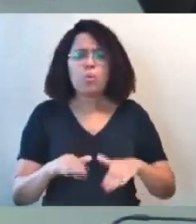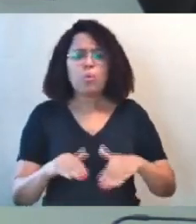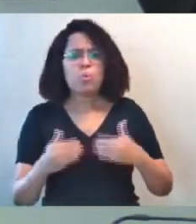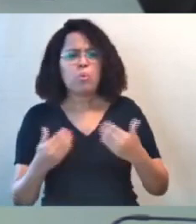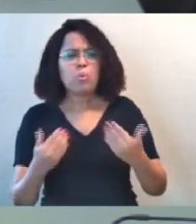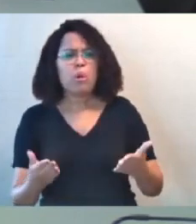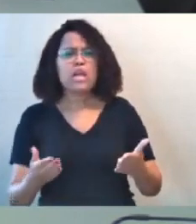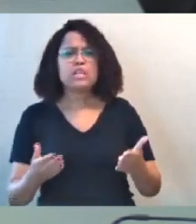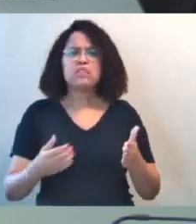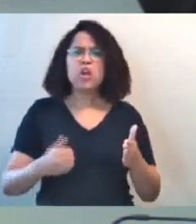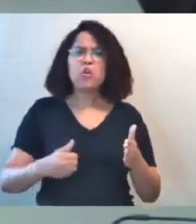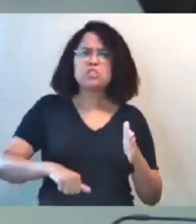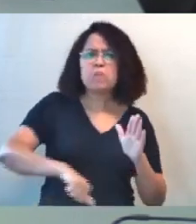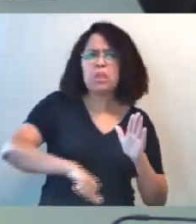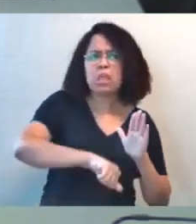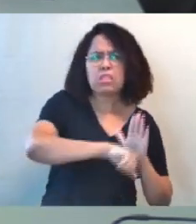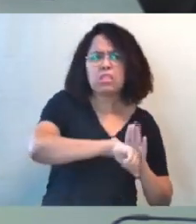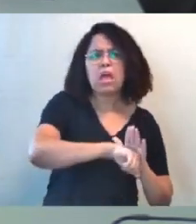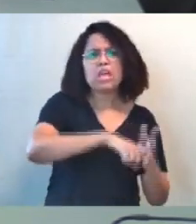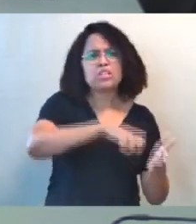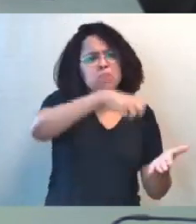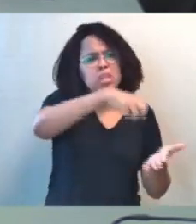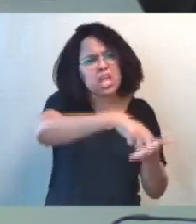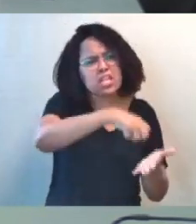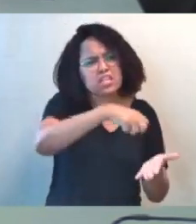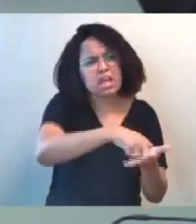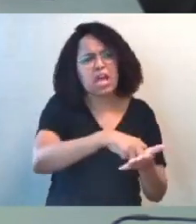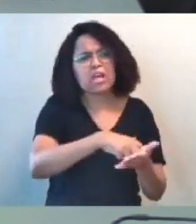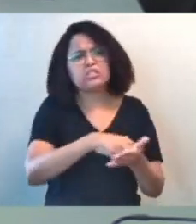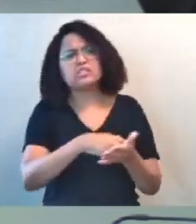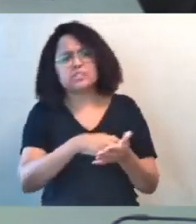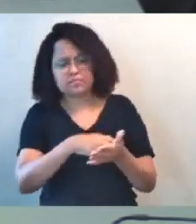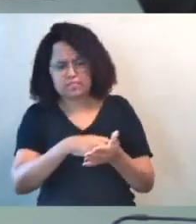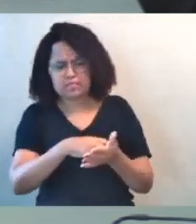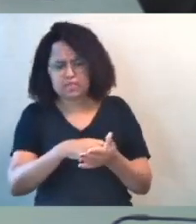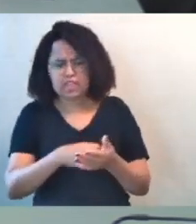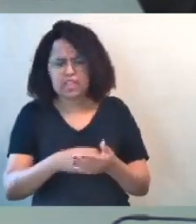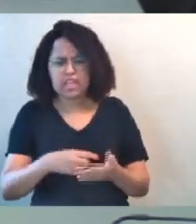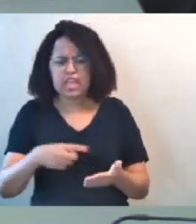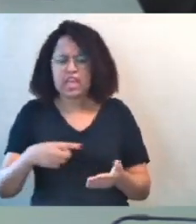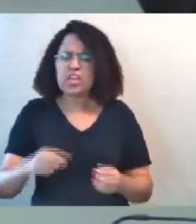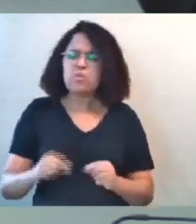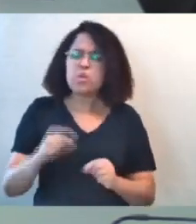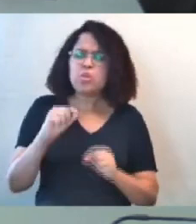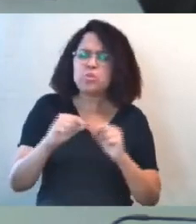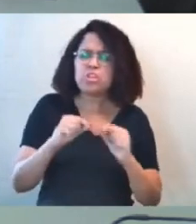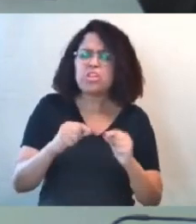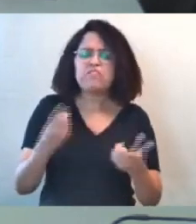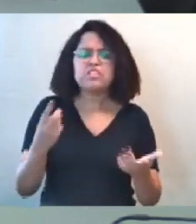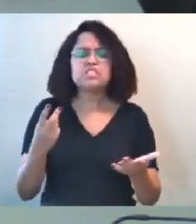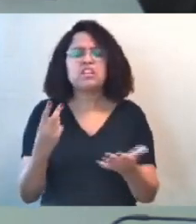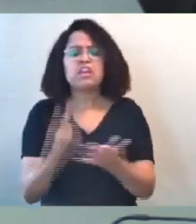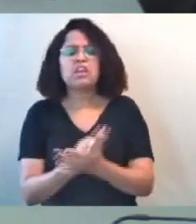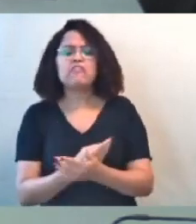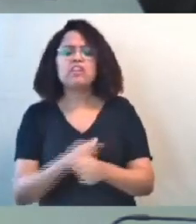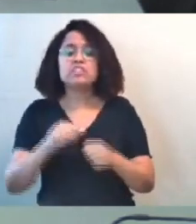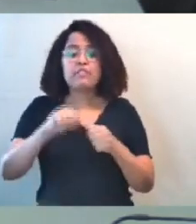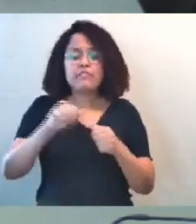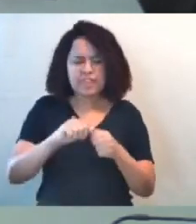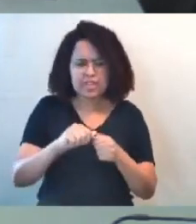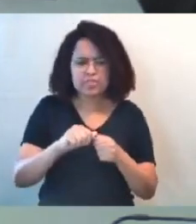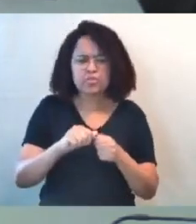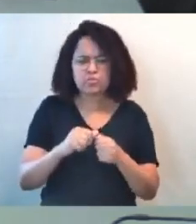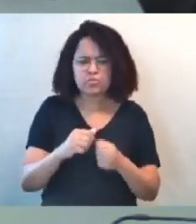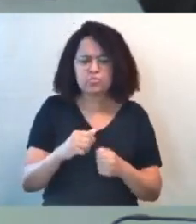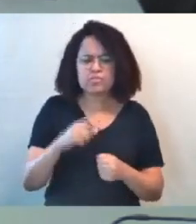sabem. Então, se o senhor pudesse falar para nós quais medidas e quais penalidades que vão ser tomadas diante da gravidade aí, né, que nós